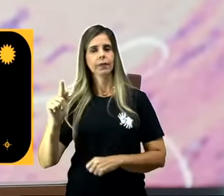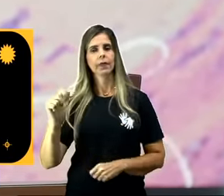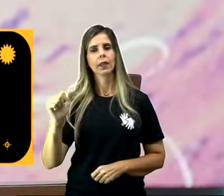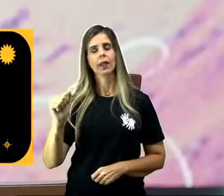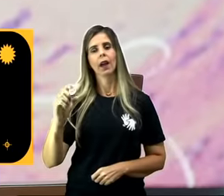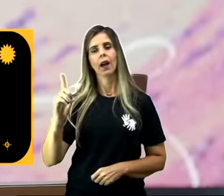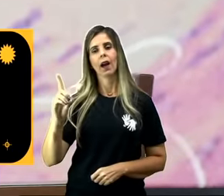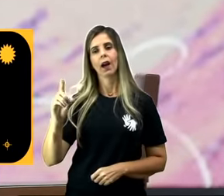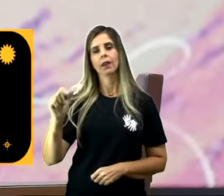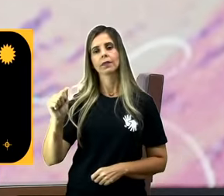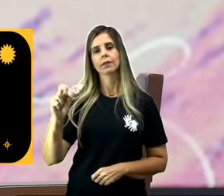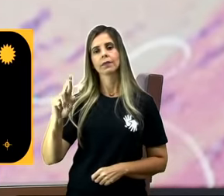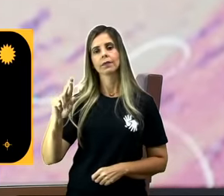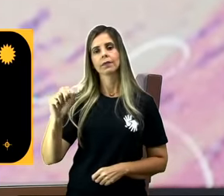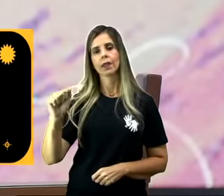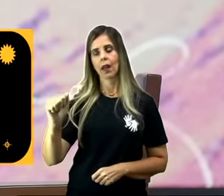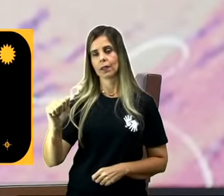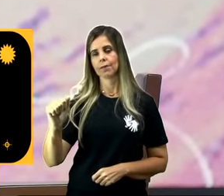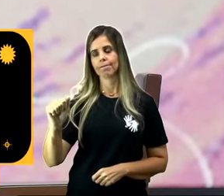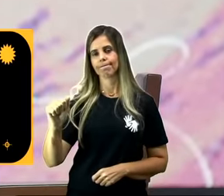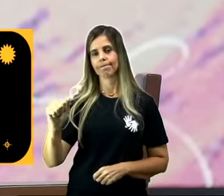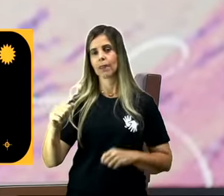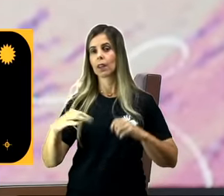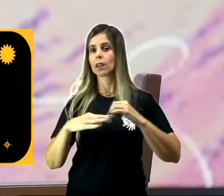Gadara era uma das 10 cidades